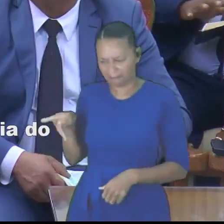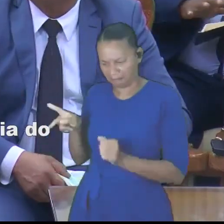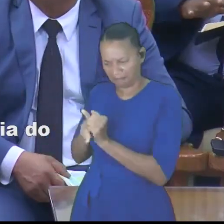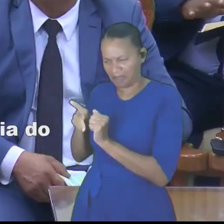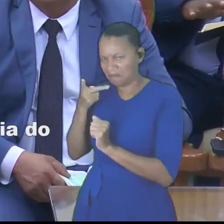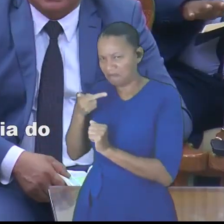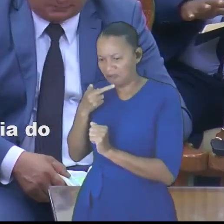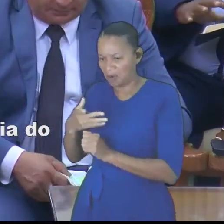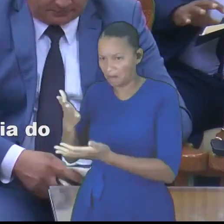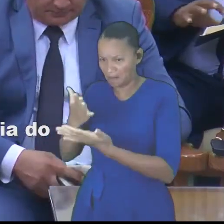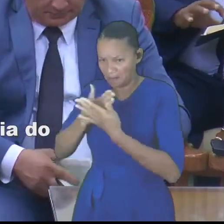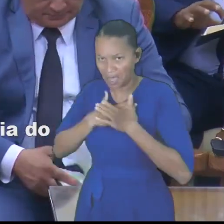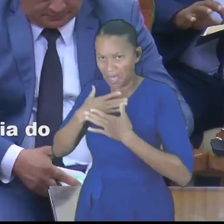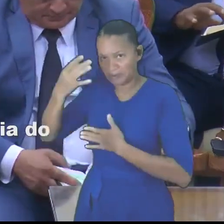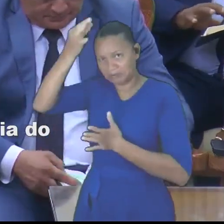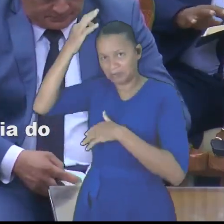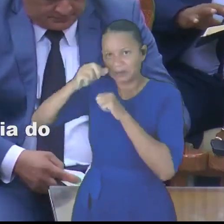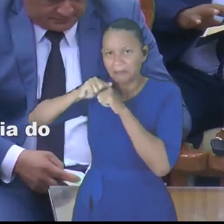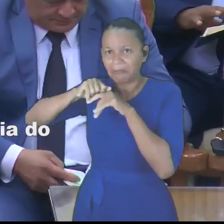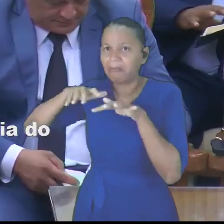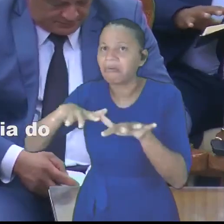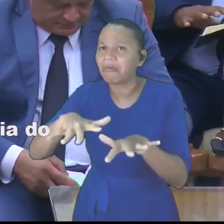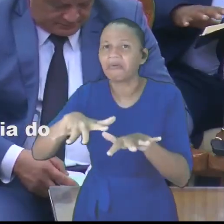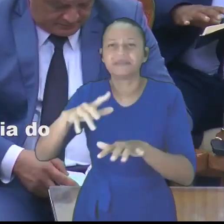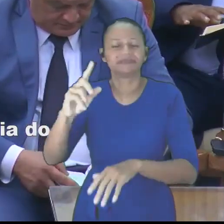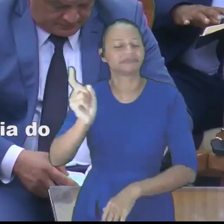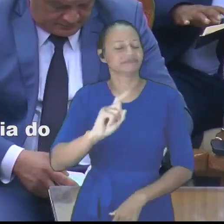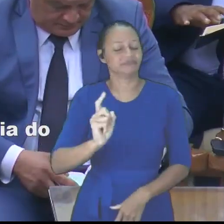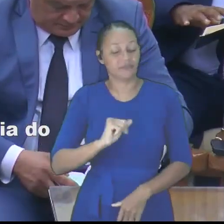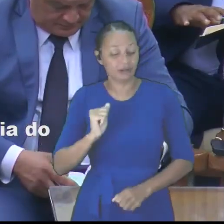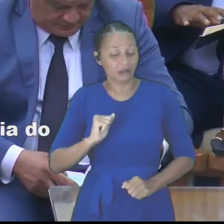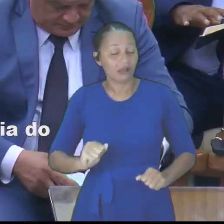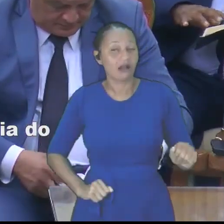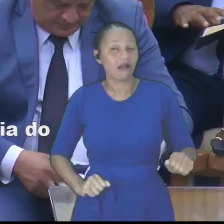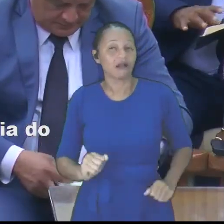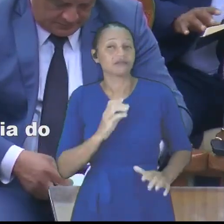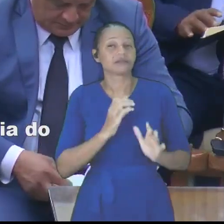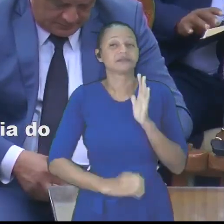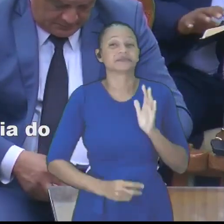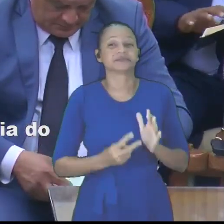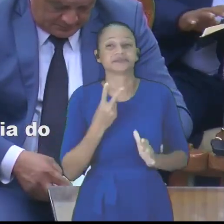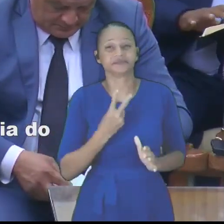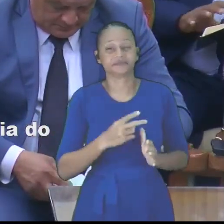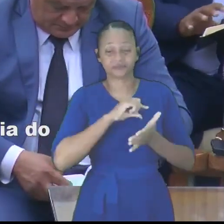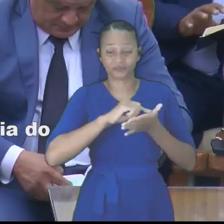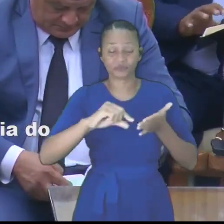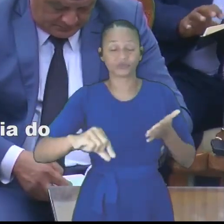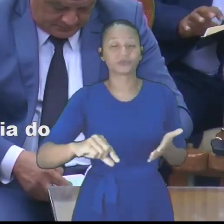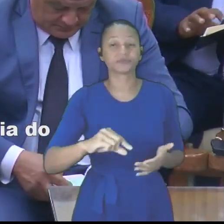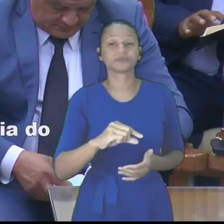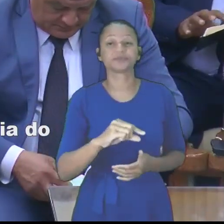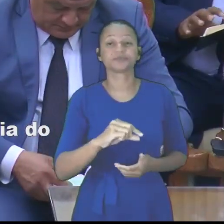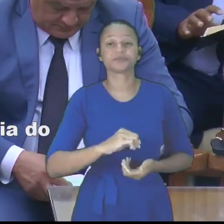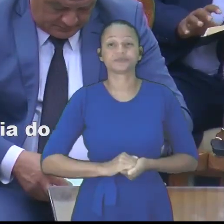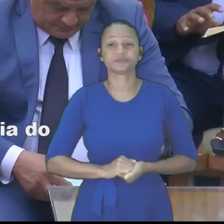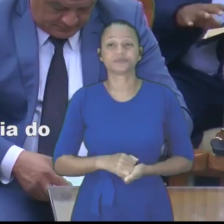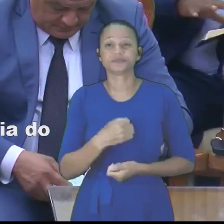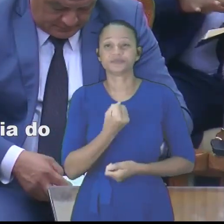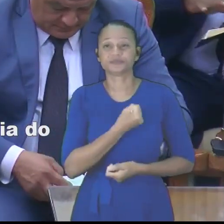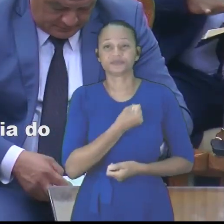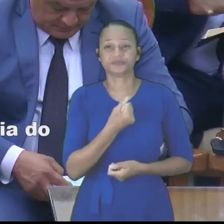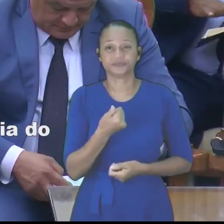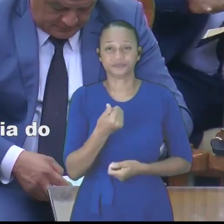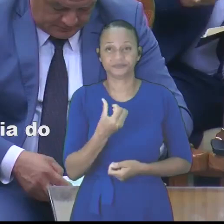espírito. Vamos para Atos 2. Atos capítulo 2 e o versículo de